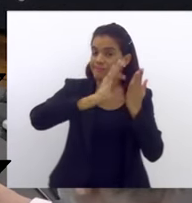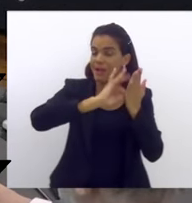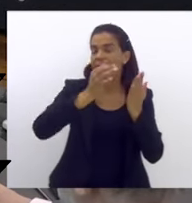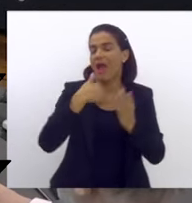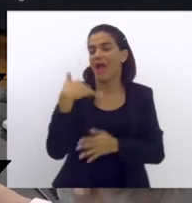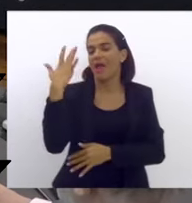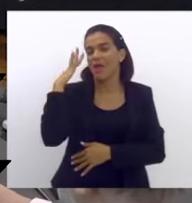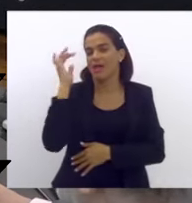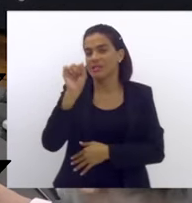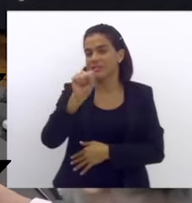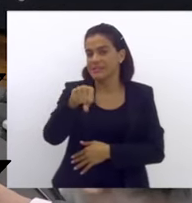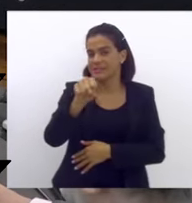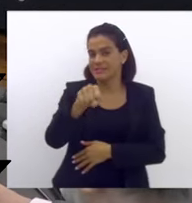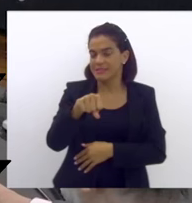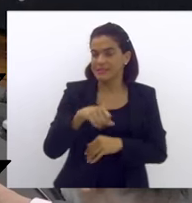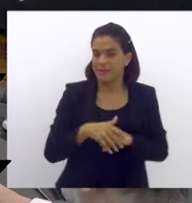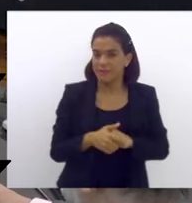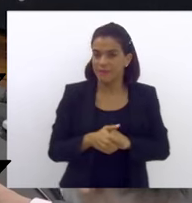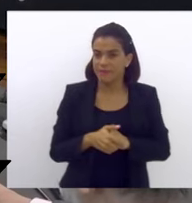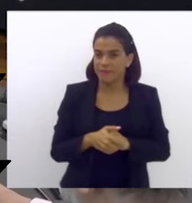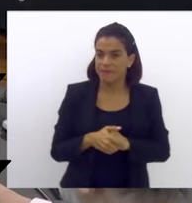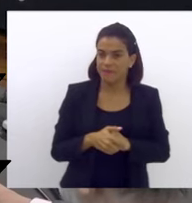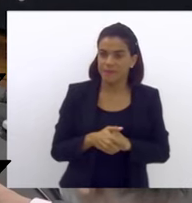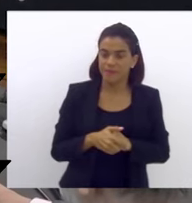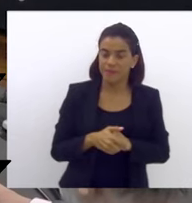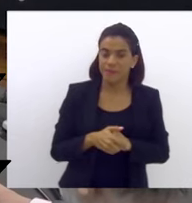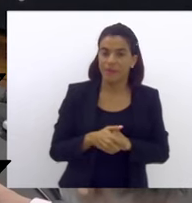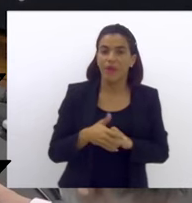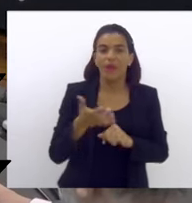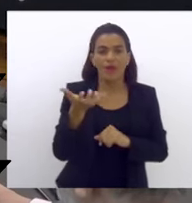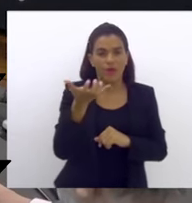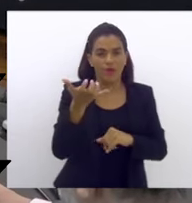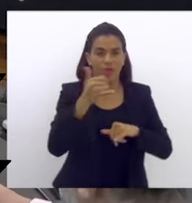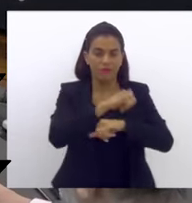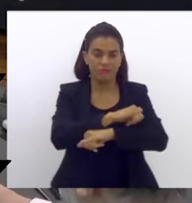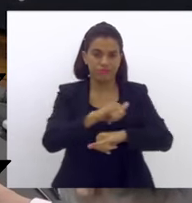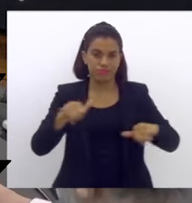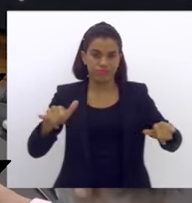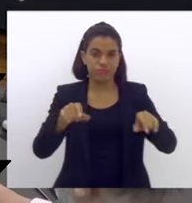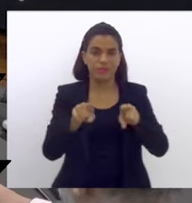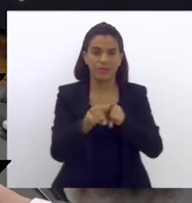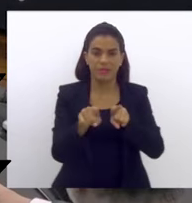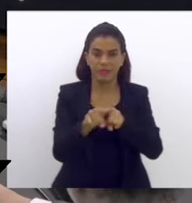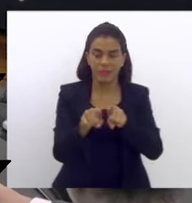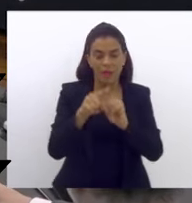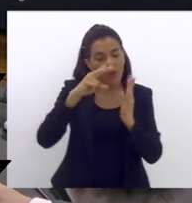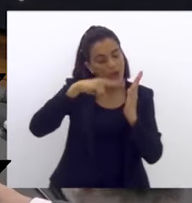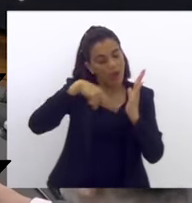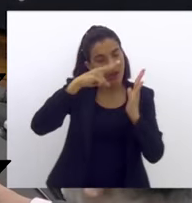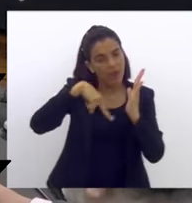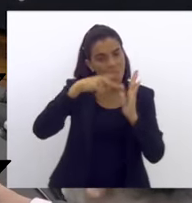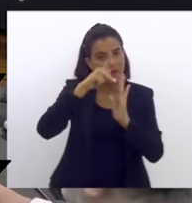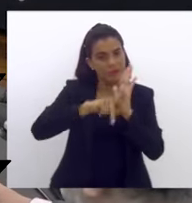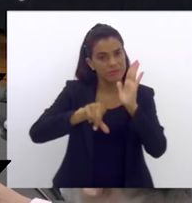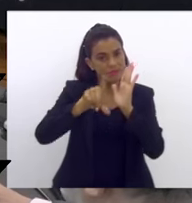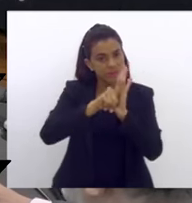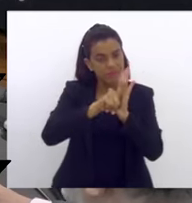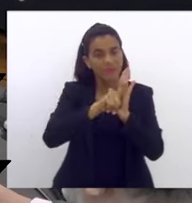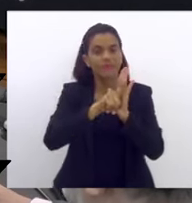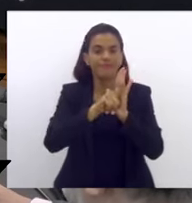deve ser deve ser deve ser fazer aqui um um registro que me veio aqui agora lendo o projeto